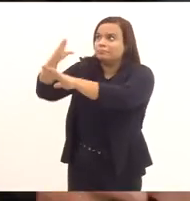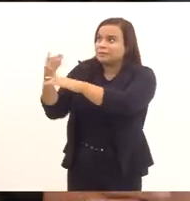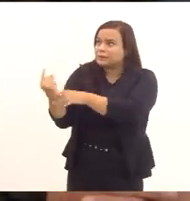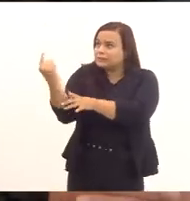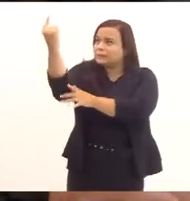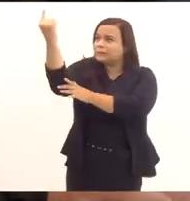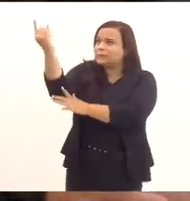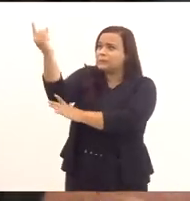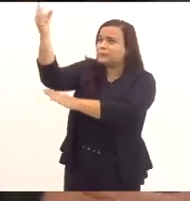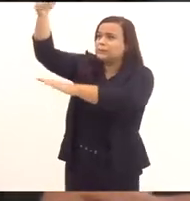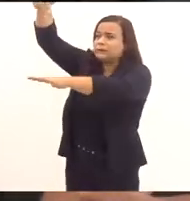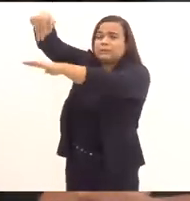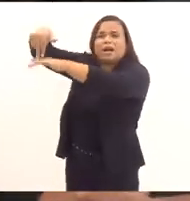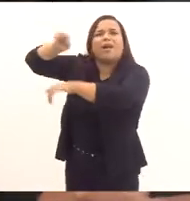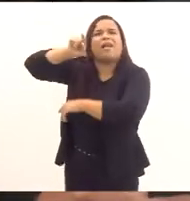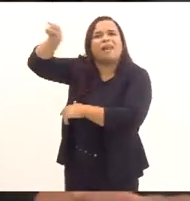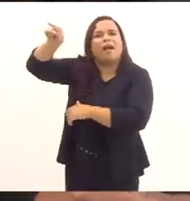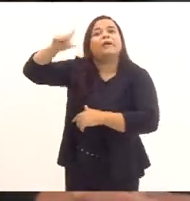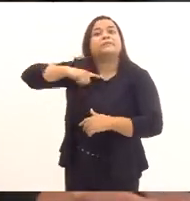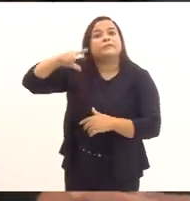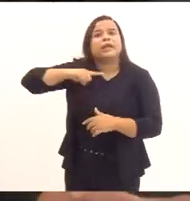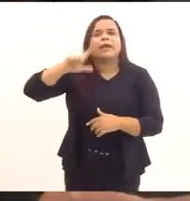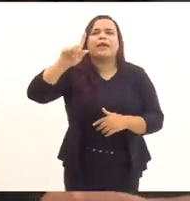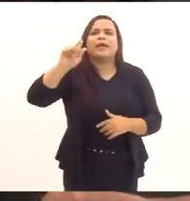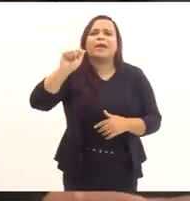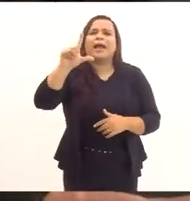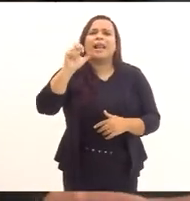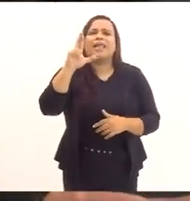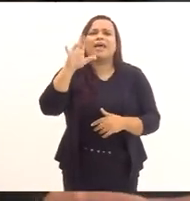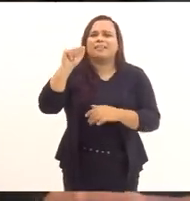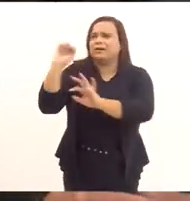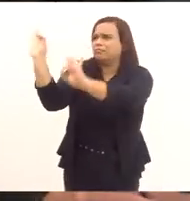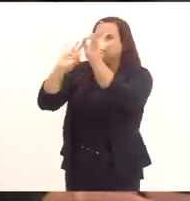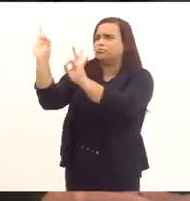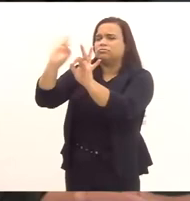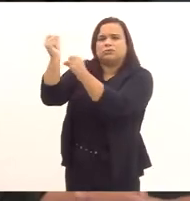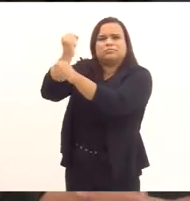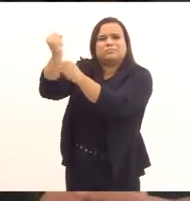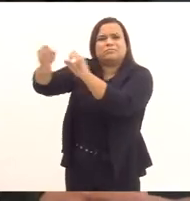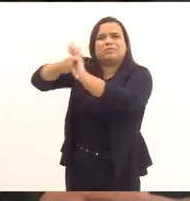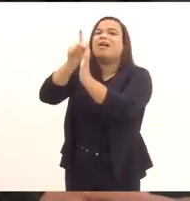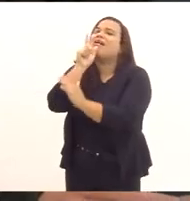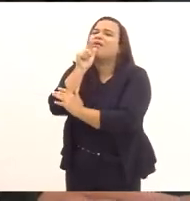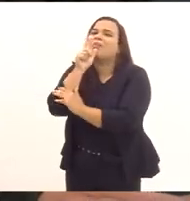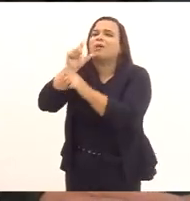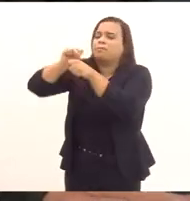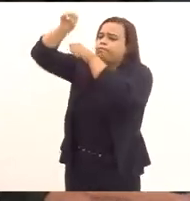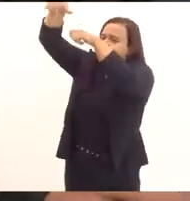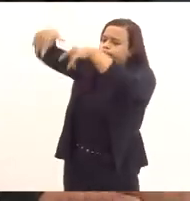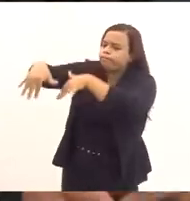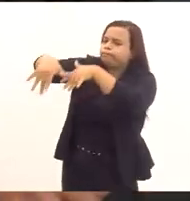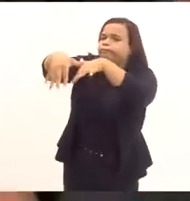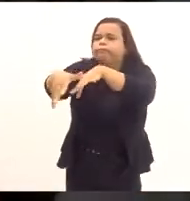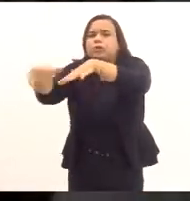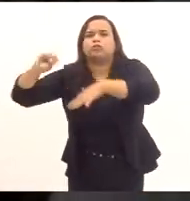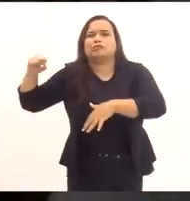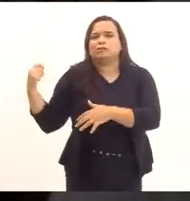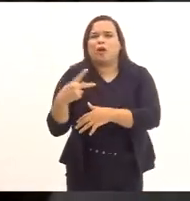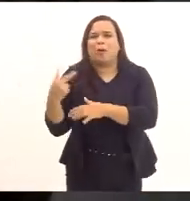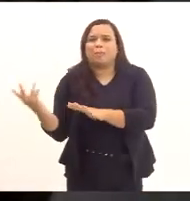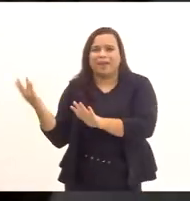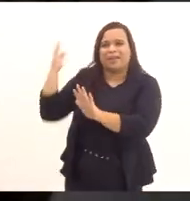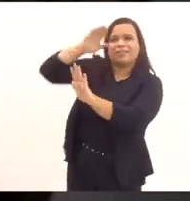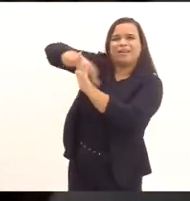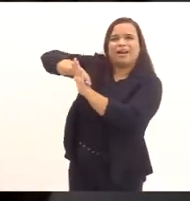Alto da Serra que ela deságua por trás do Hiper shopping e que assim como túnel extravasor do Quissamã ela também